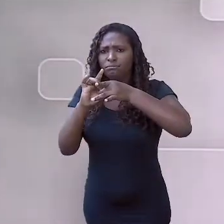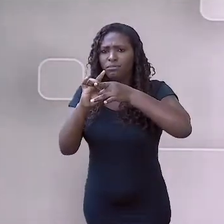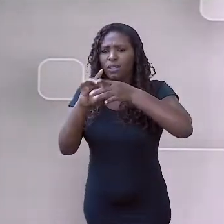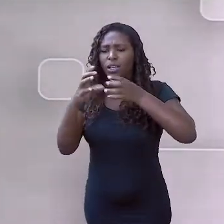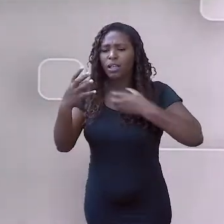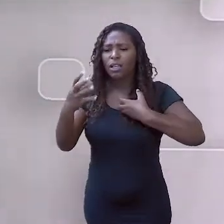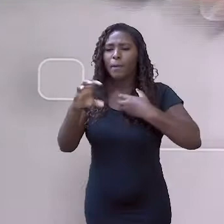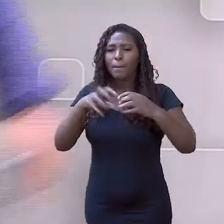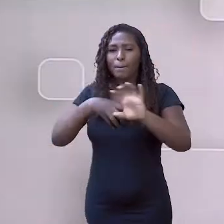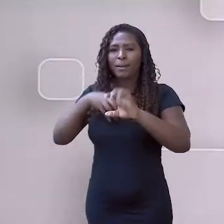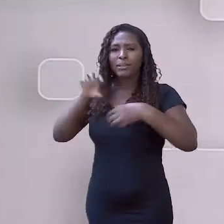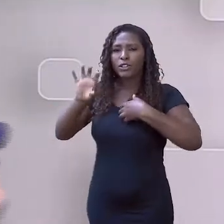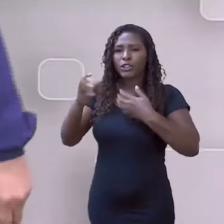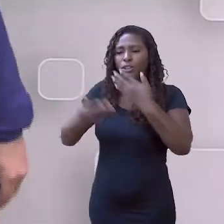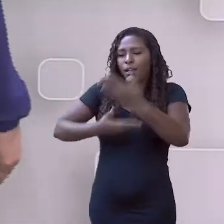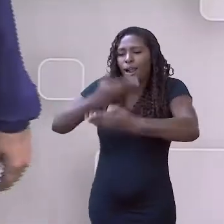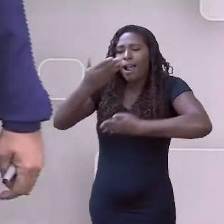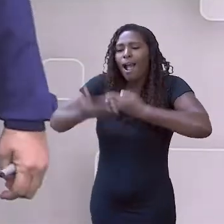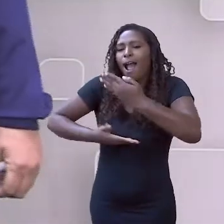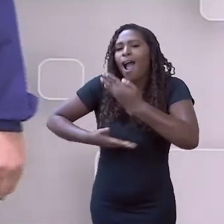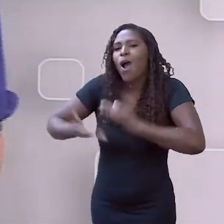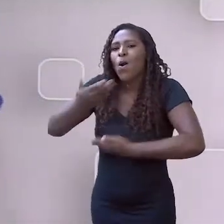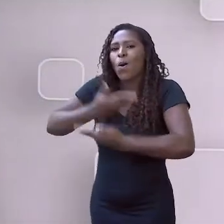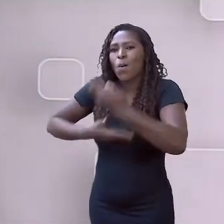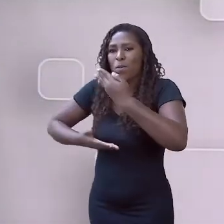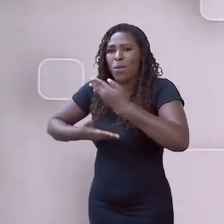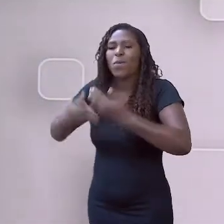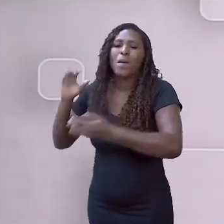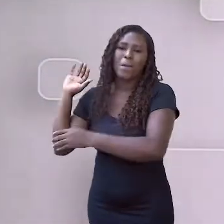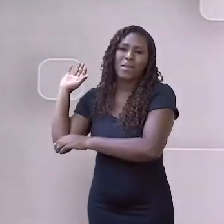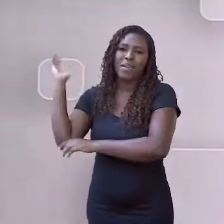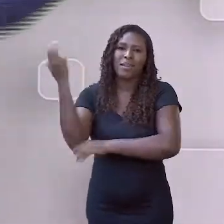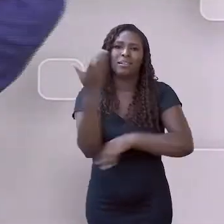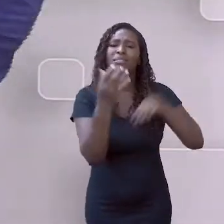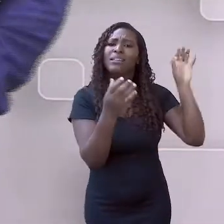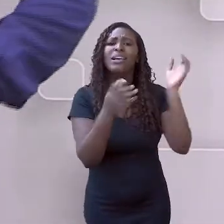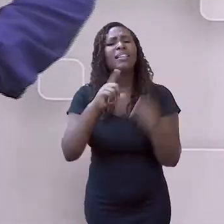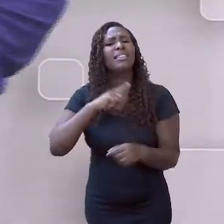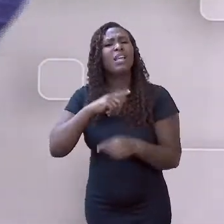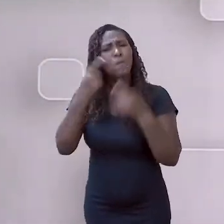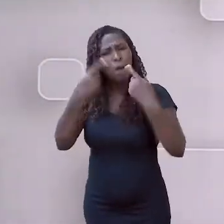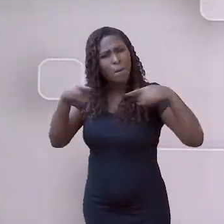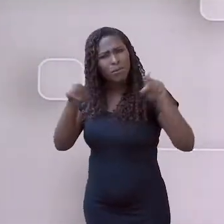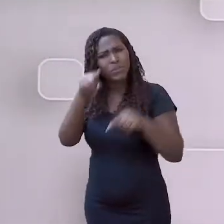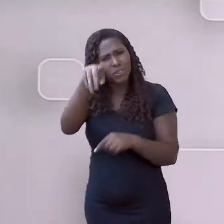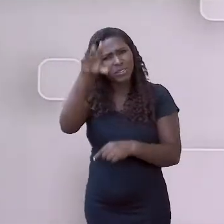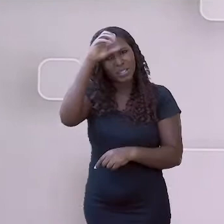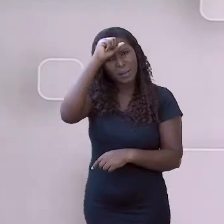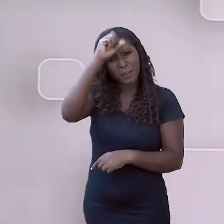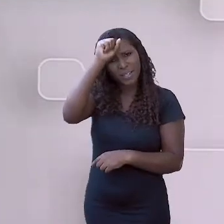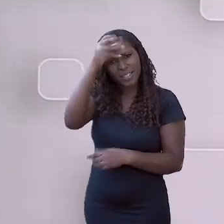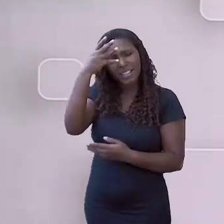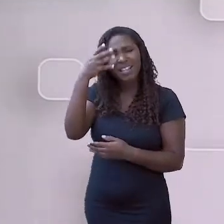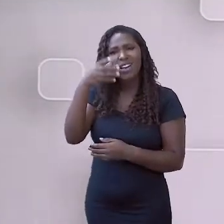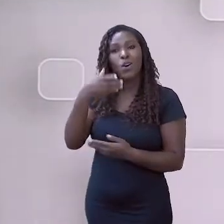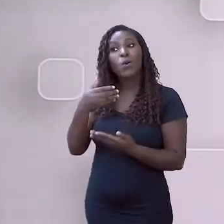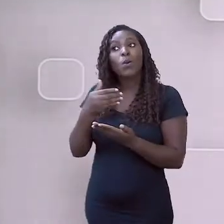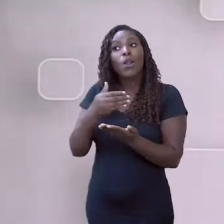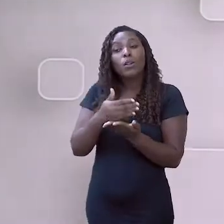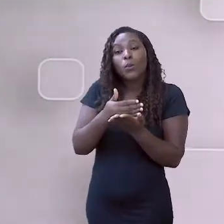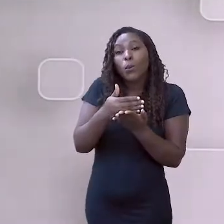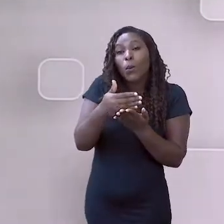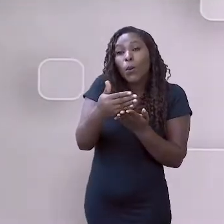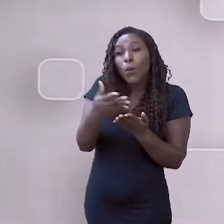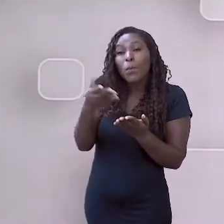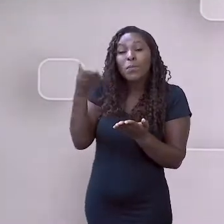lá nos anos iniciais. Tem tempo, mas eu tenho certeza que você não esqueceu. Ela diz o seguinte: